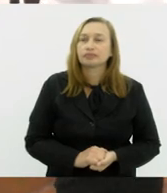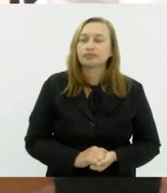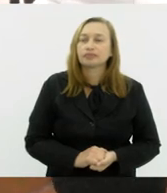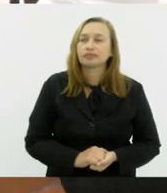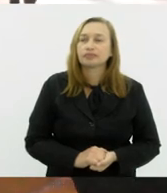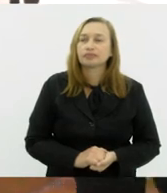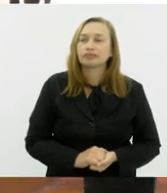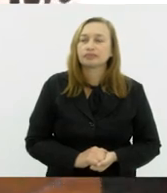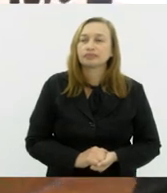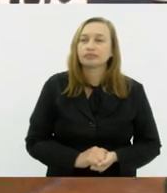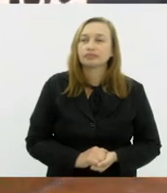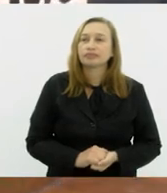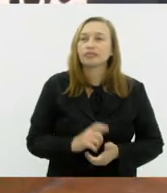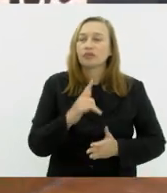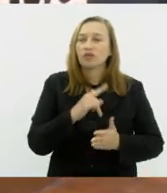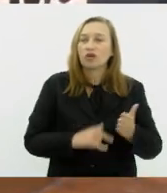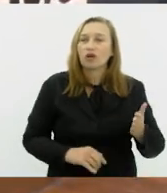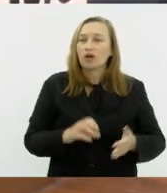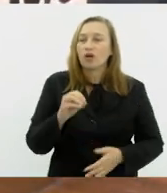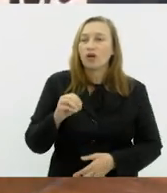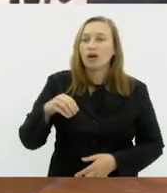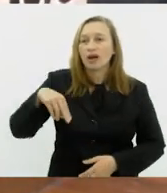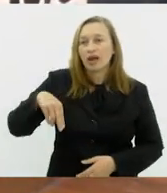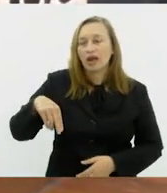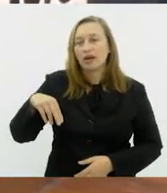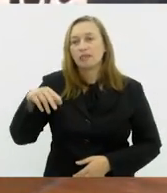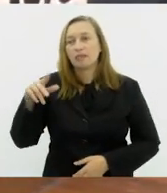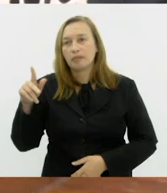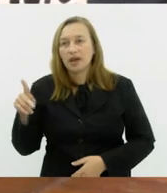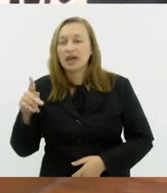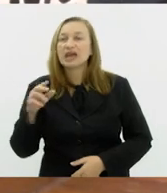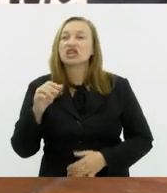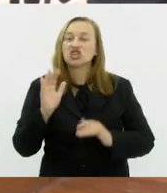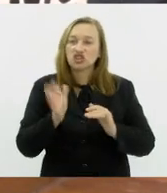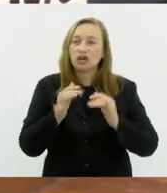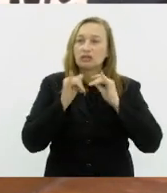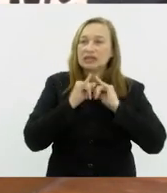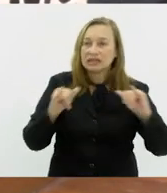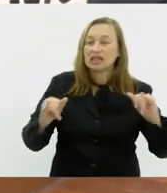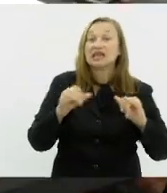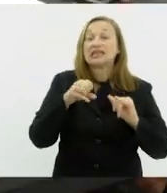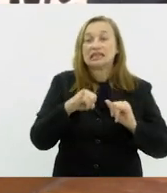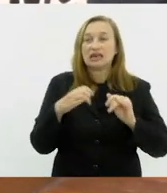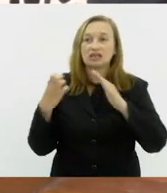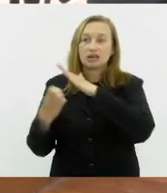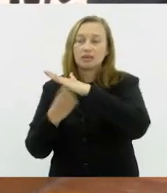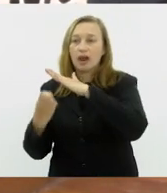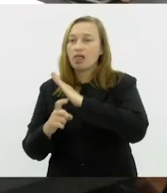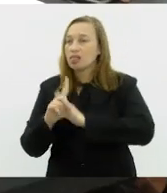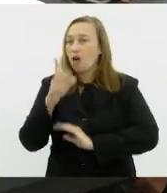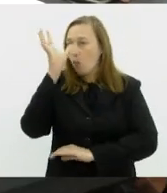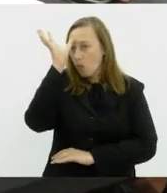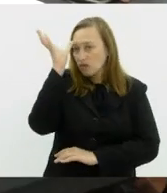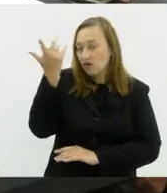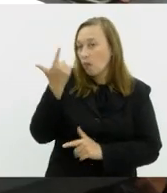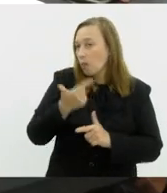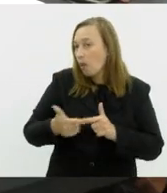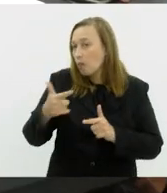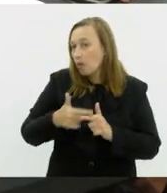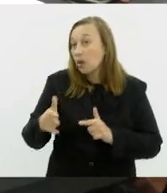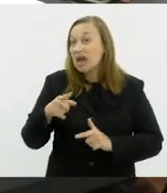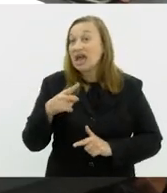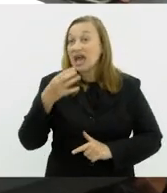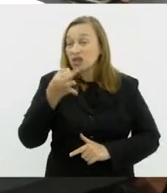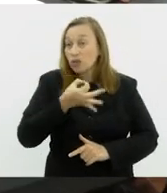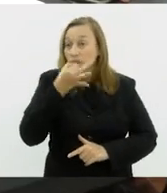Num dos ofícios da OMP, já tinha anunciado que se as empresas não fosse resolvido o problema, essa